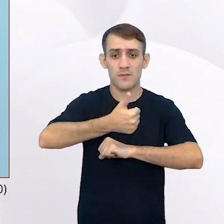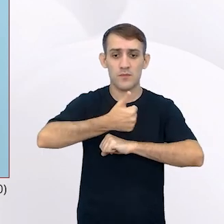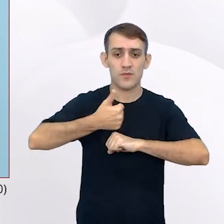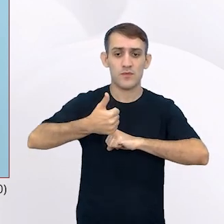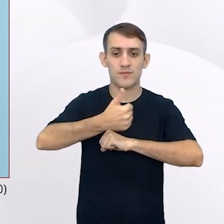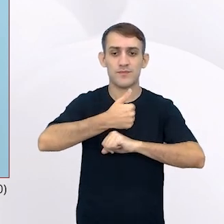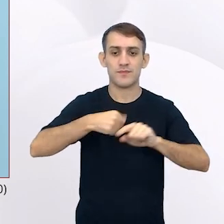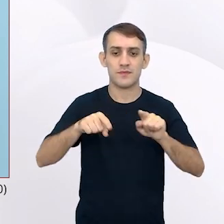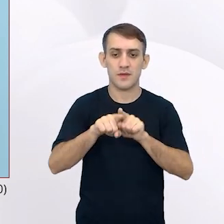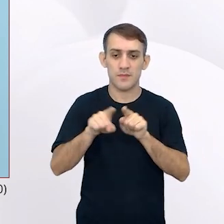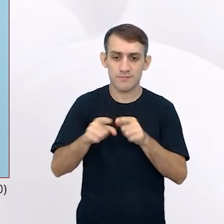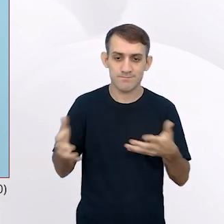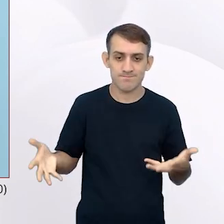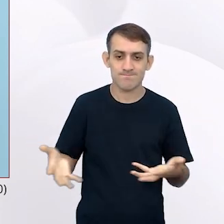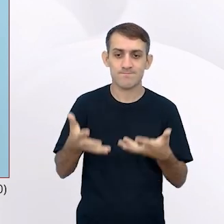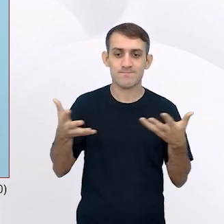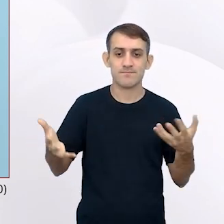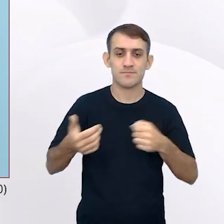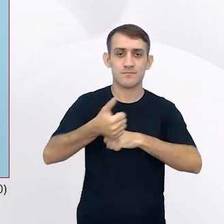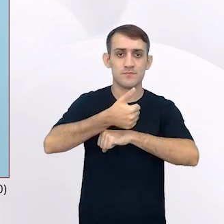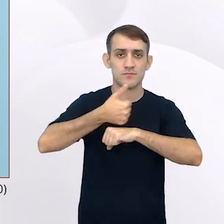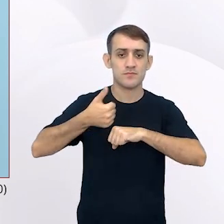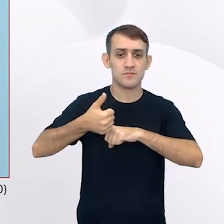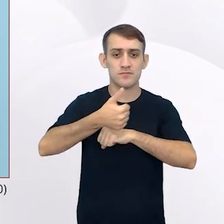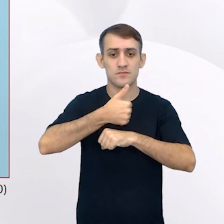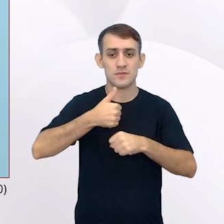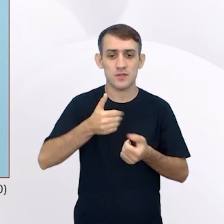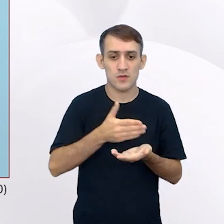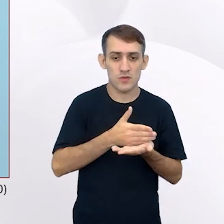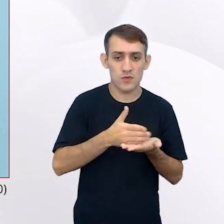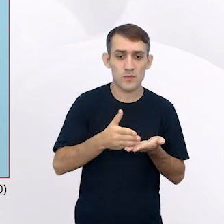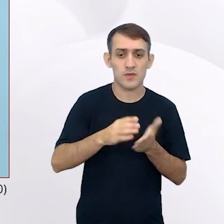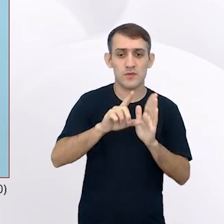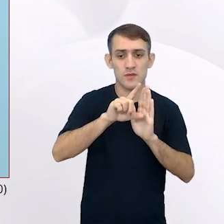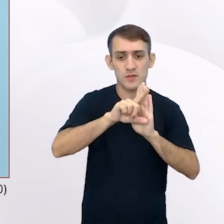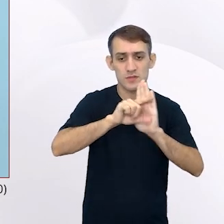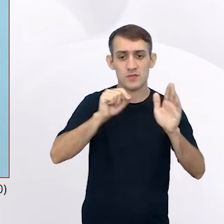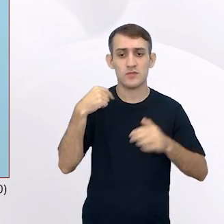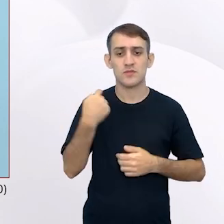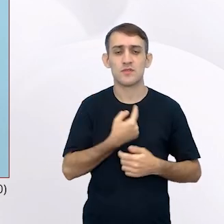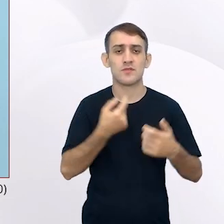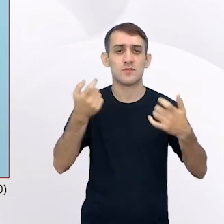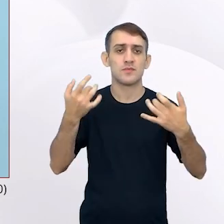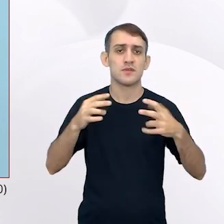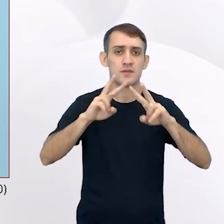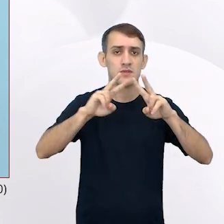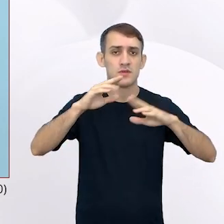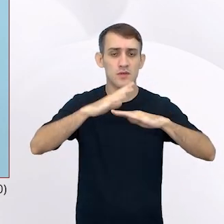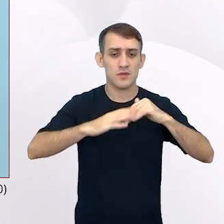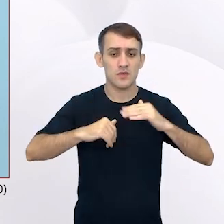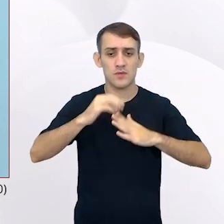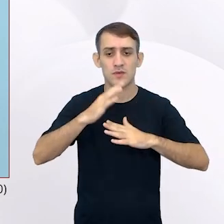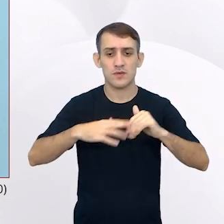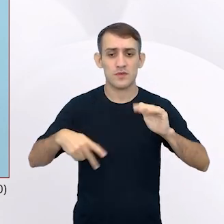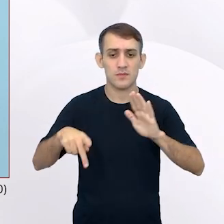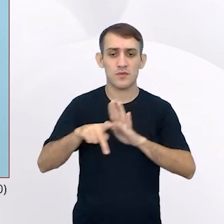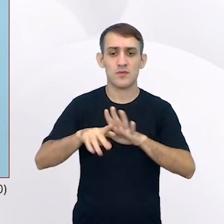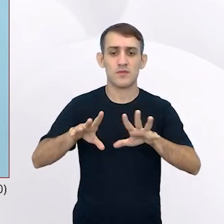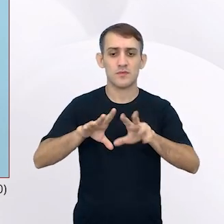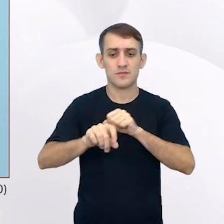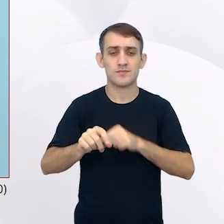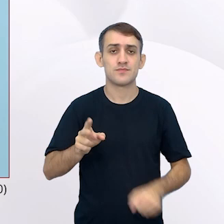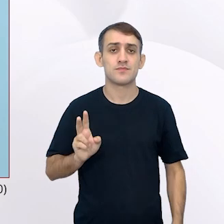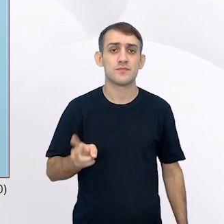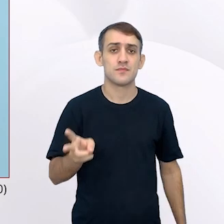e engajamento profissional. E esse artigo fala das competências, né, que foram indicadas no BNCC, que é a formação